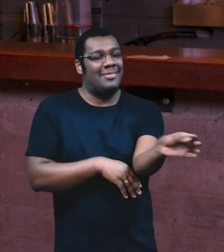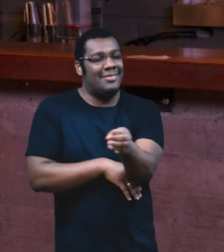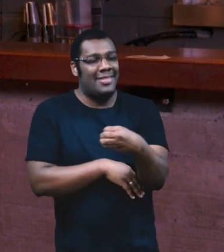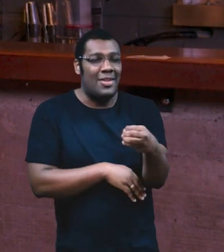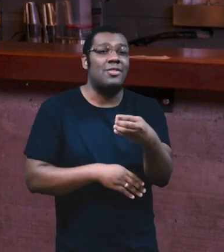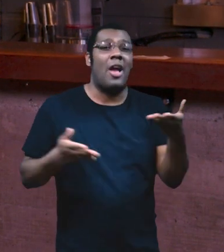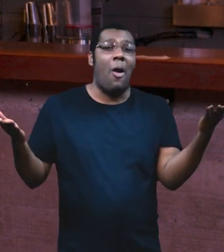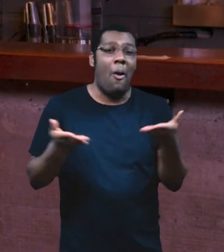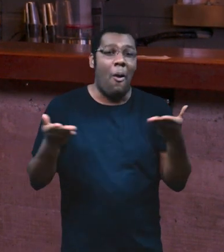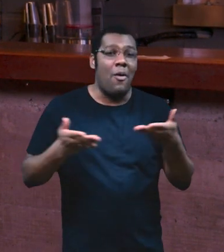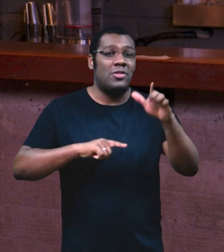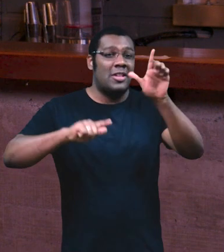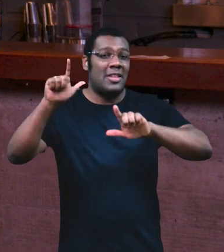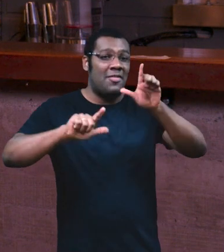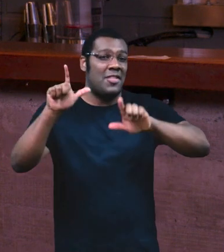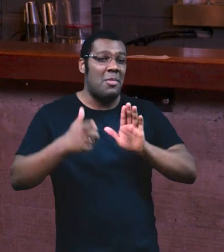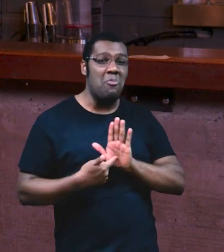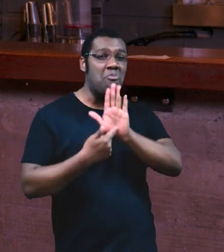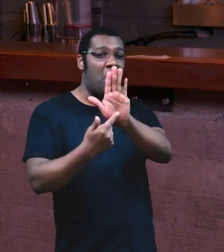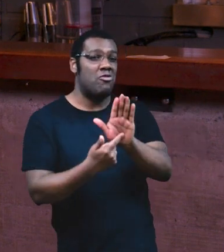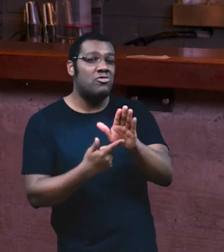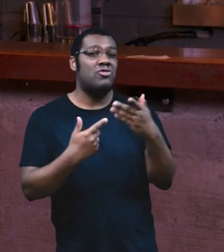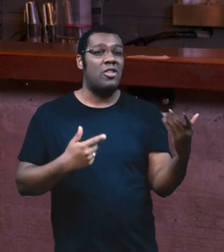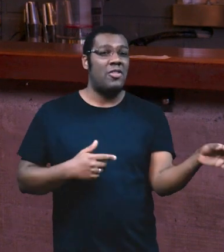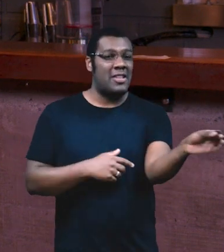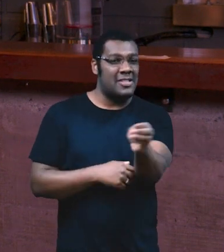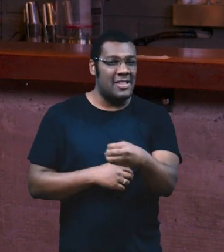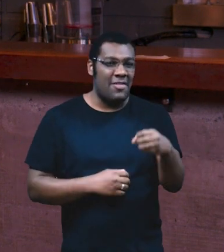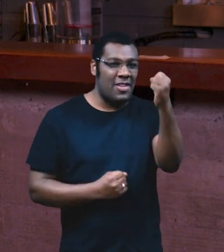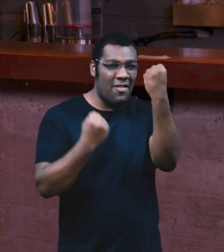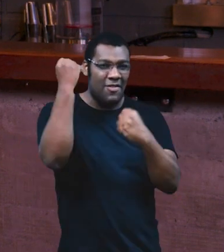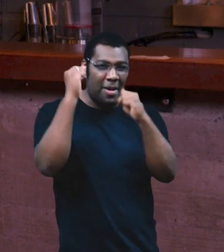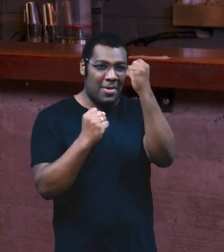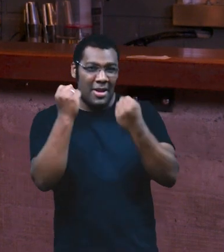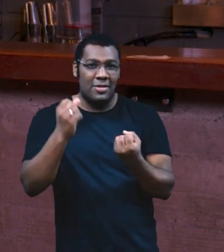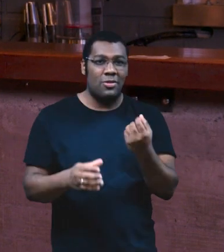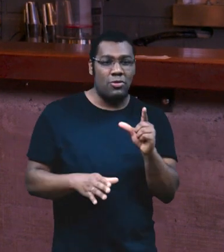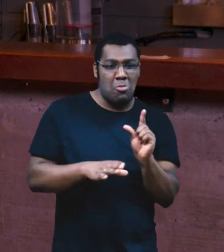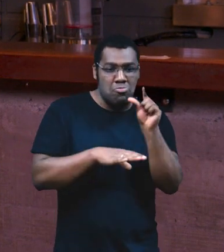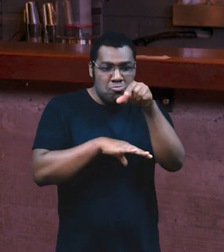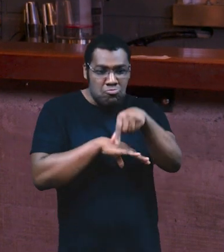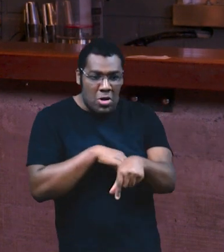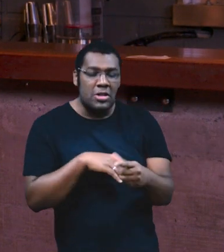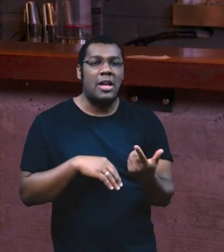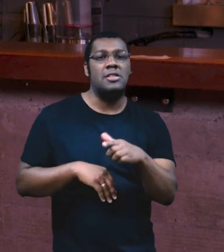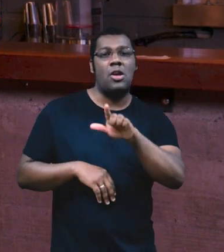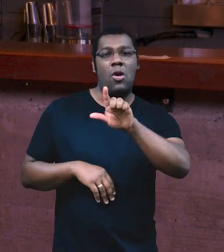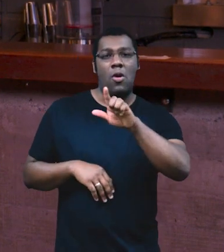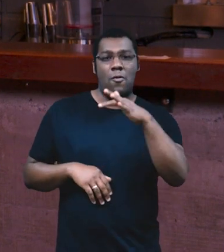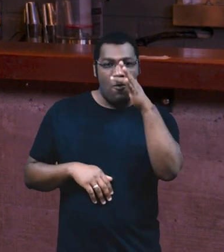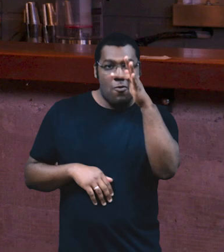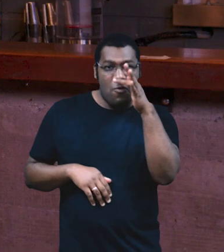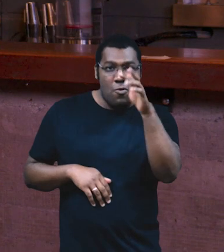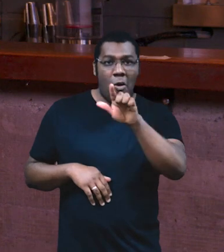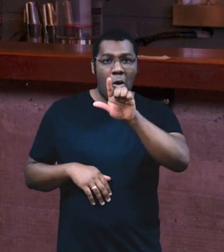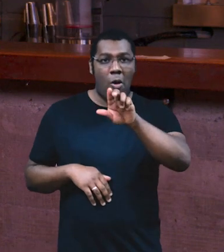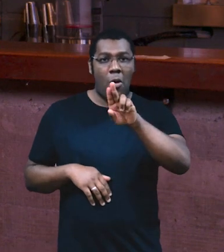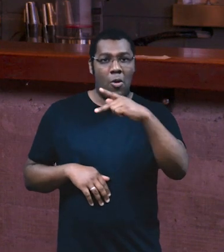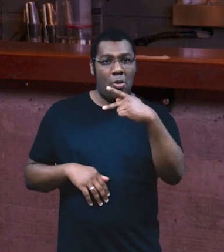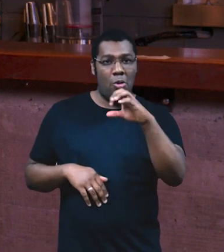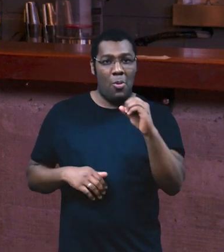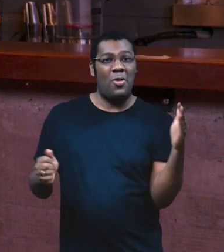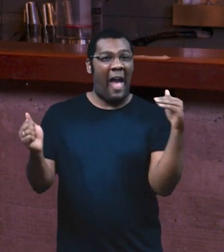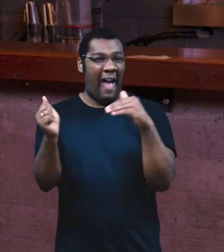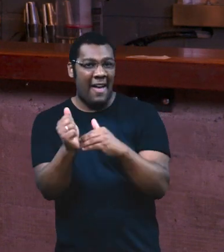hoje, vamos mostrar todo o caminho que ela percorre, desde a plantação do lúpulo até chegar a bares e prateleiras de